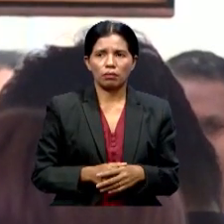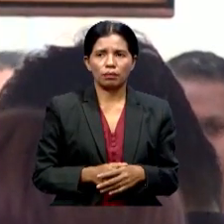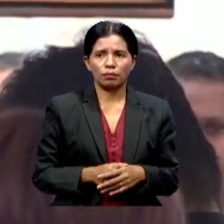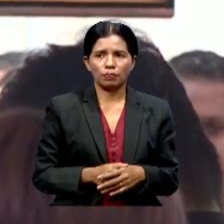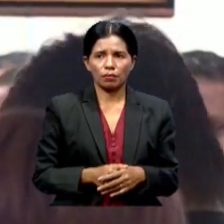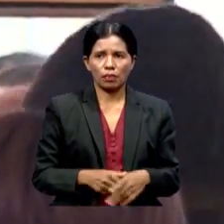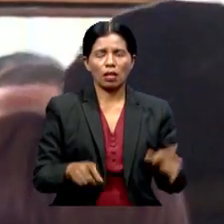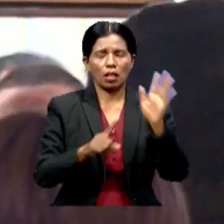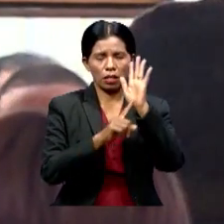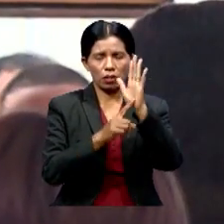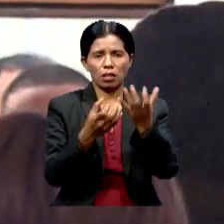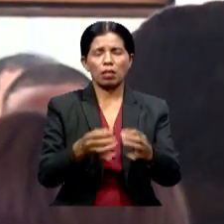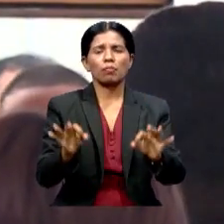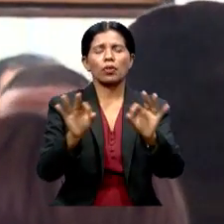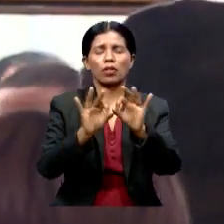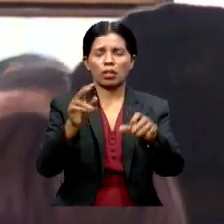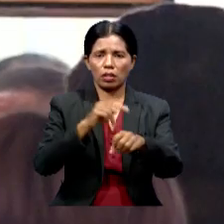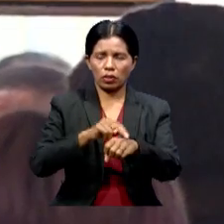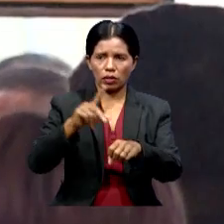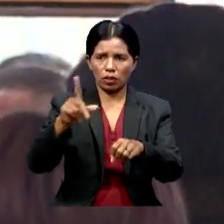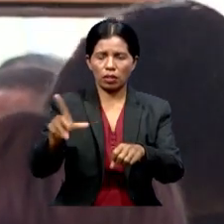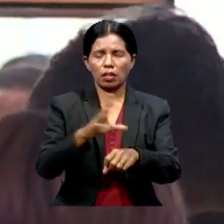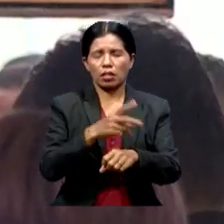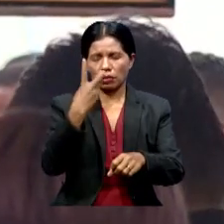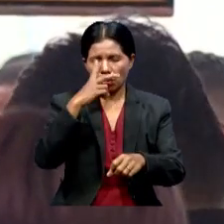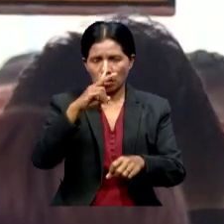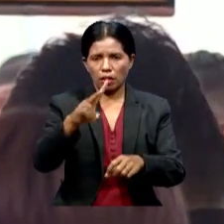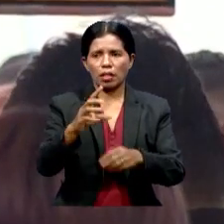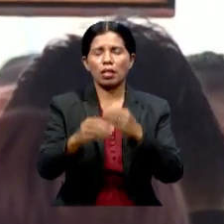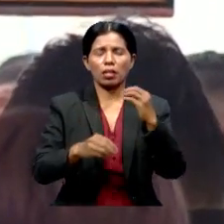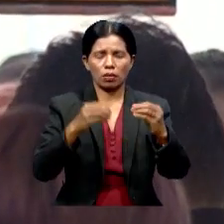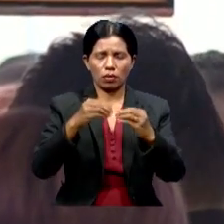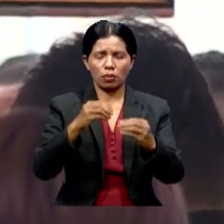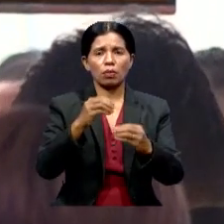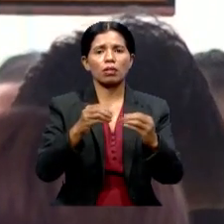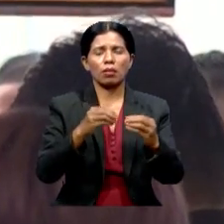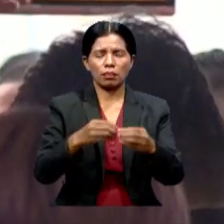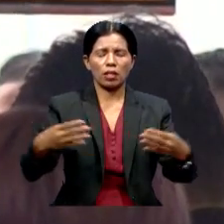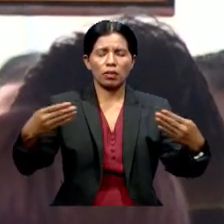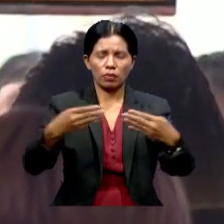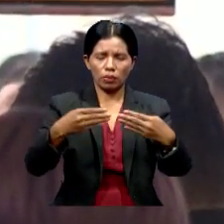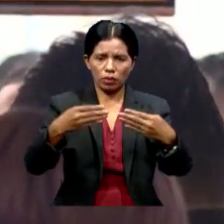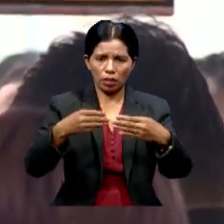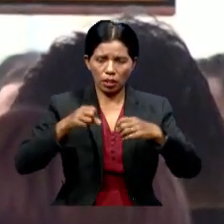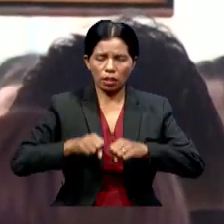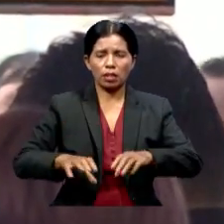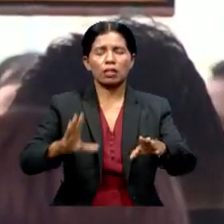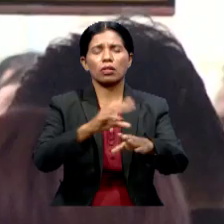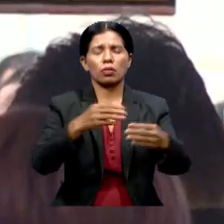Se sai prioridade nacional, a tu finaliza negociações com as fronteiras terrestres no marítimo da